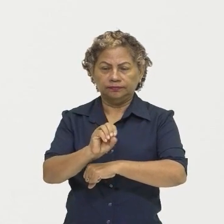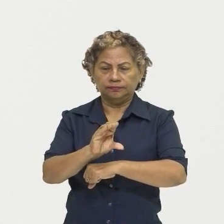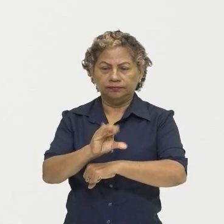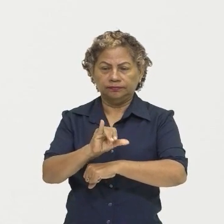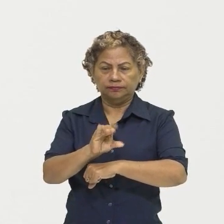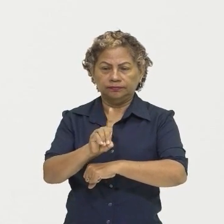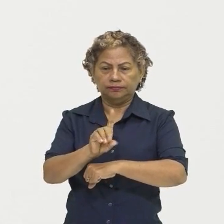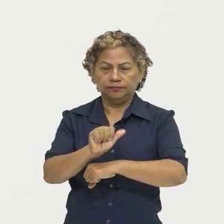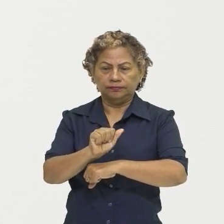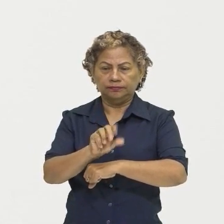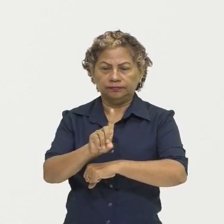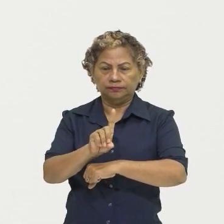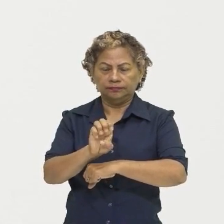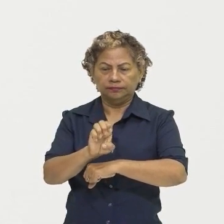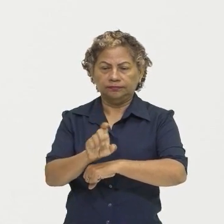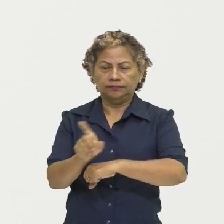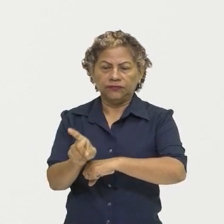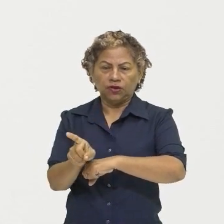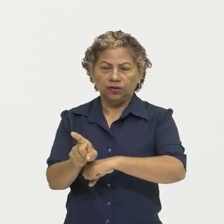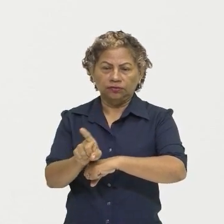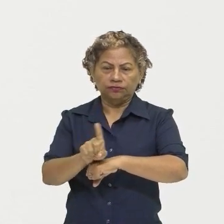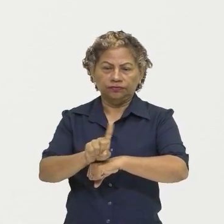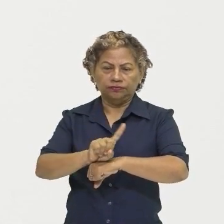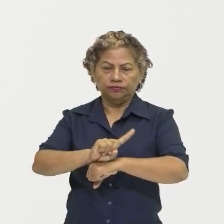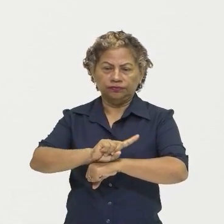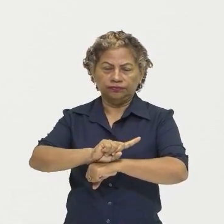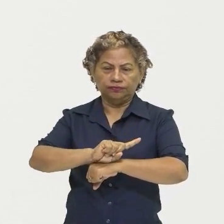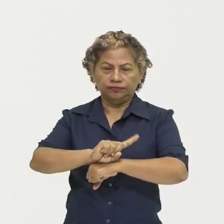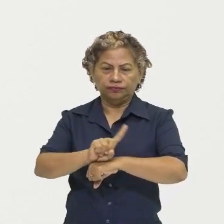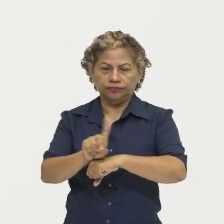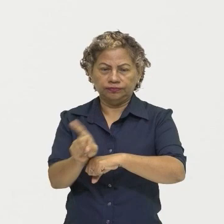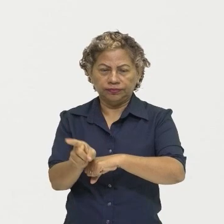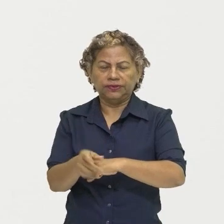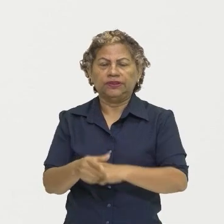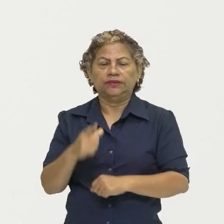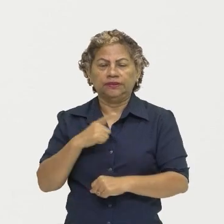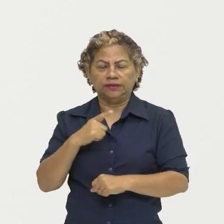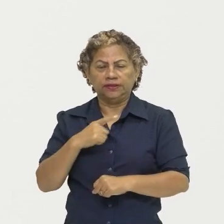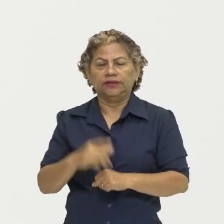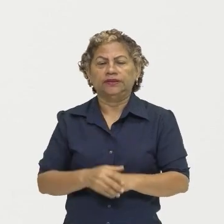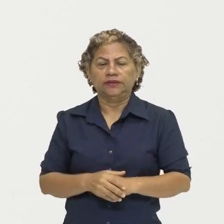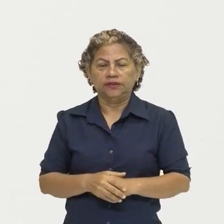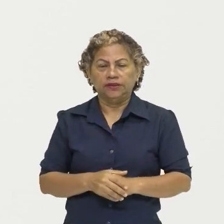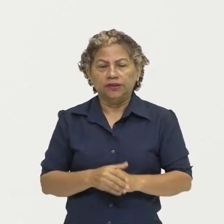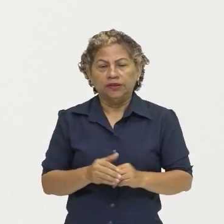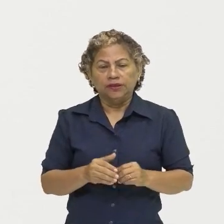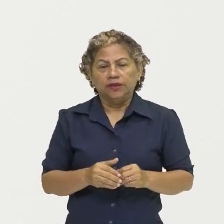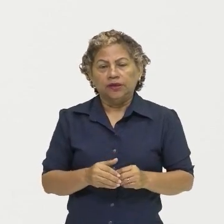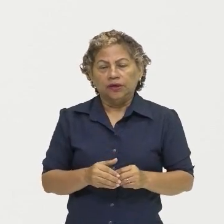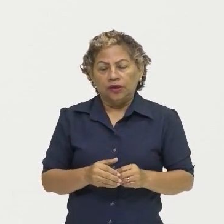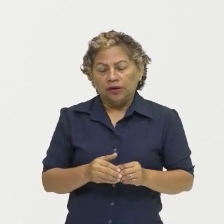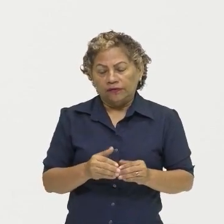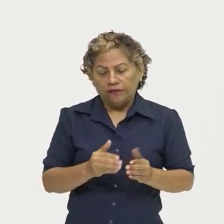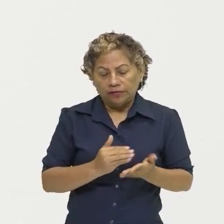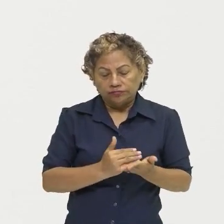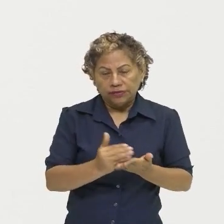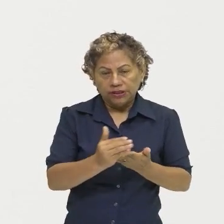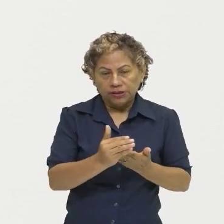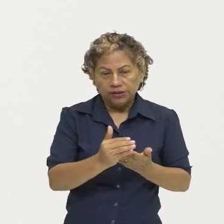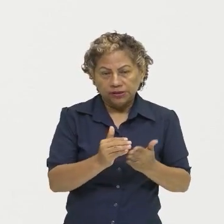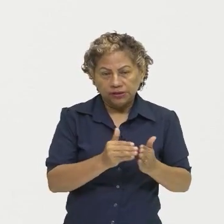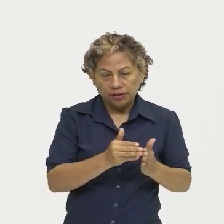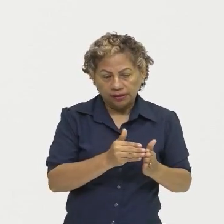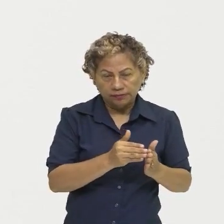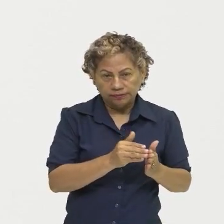a origem, temos a extremidade do sentido que irá para onde. Observem,